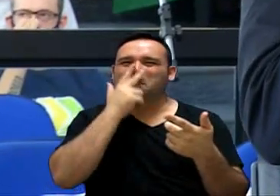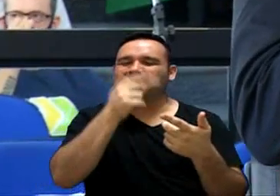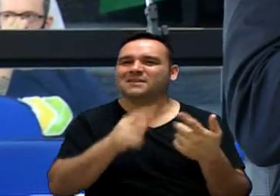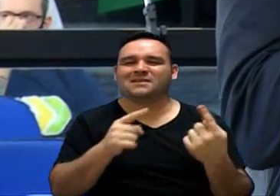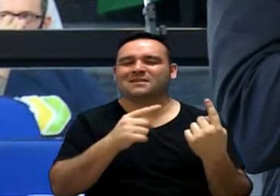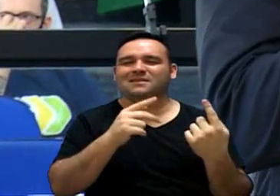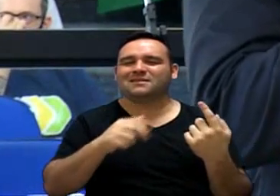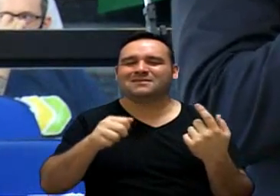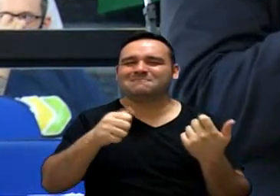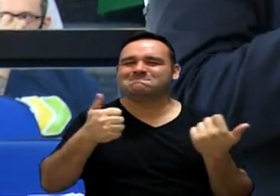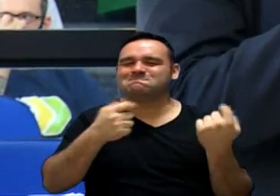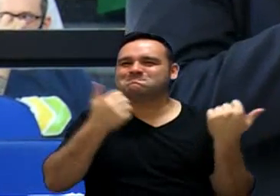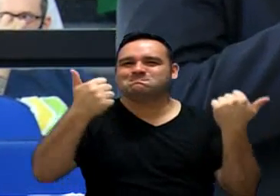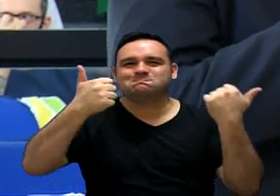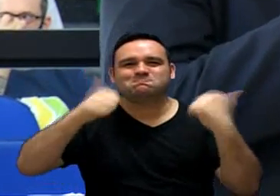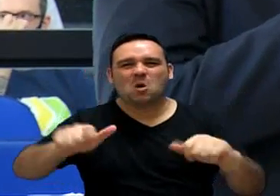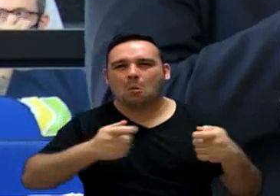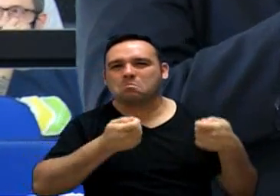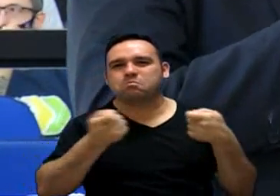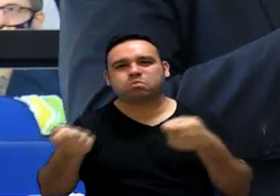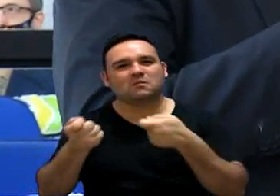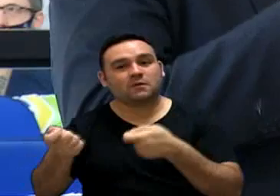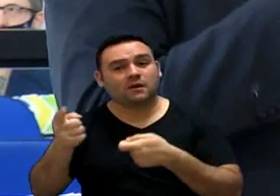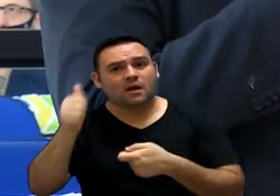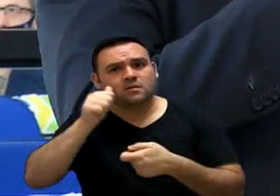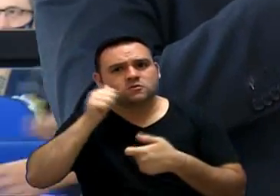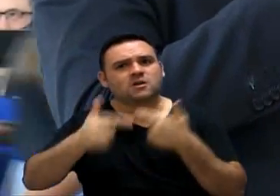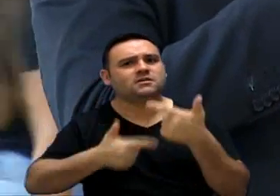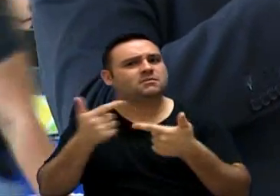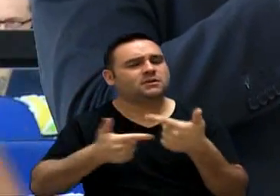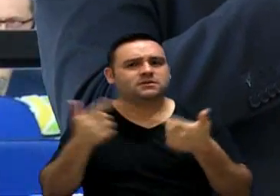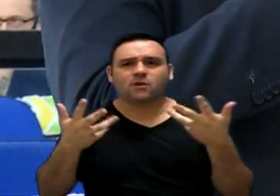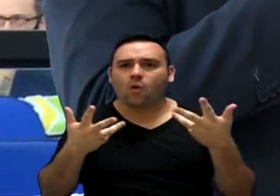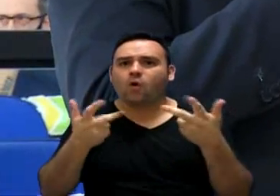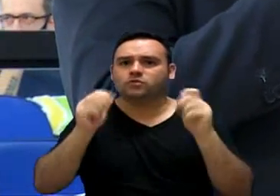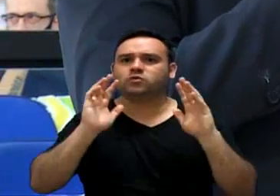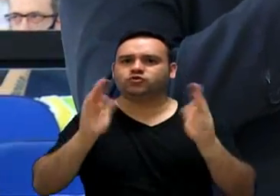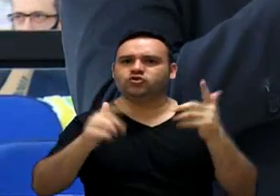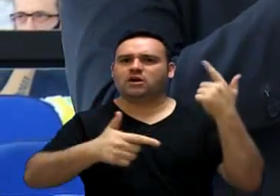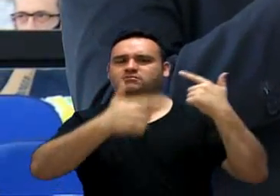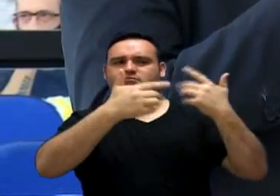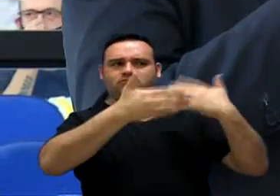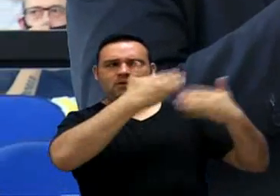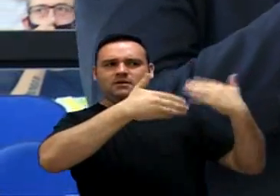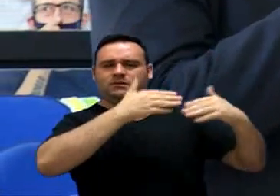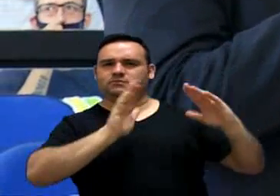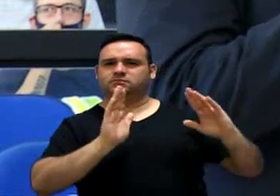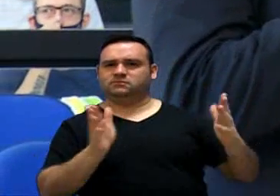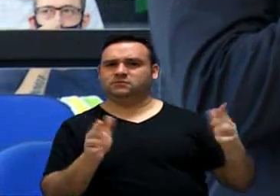achincalhar ainda mais essa mulher que prestou belos trabalhos, e tentando,